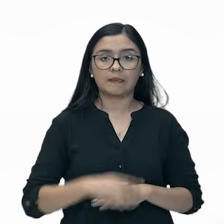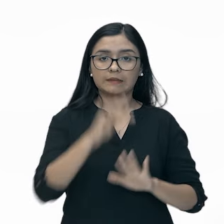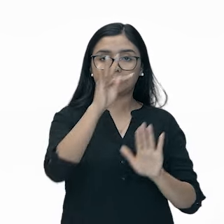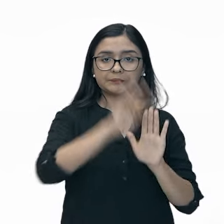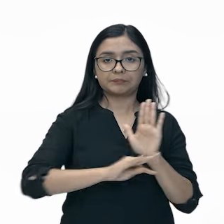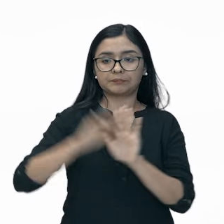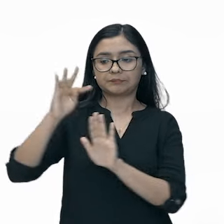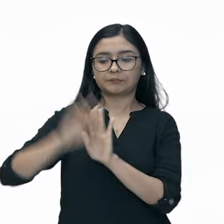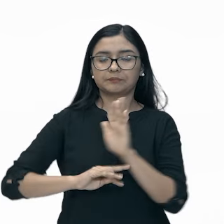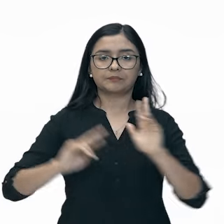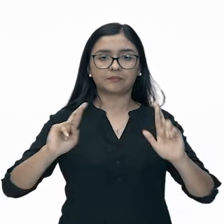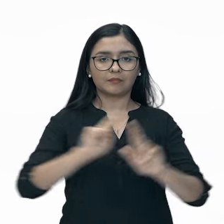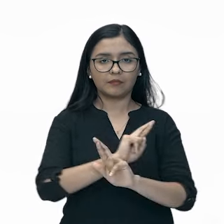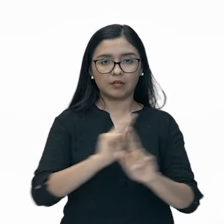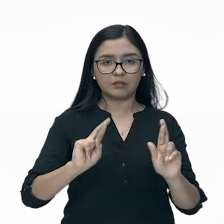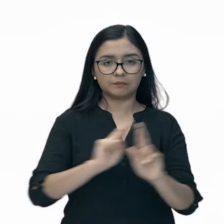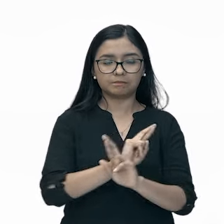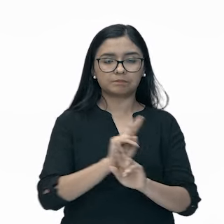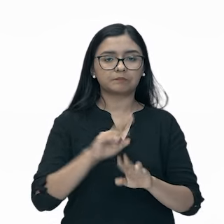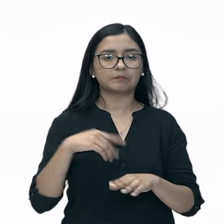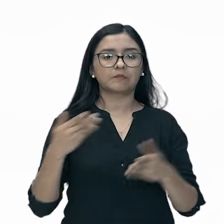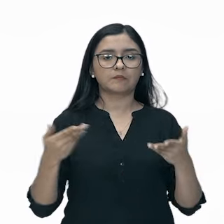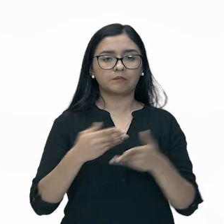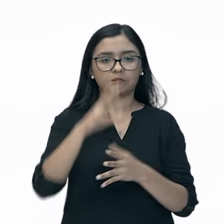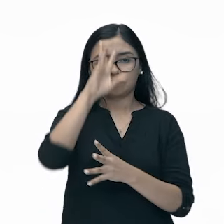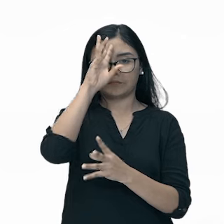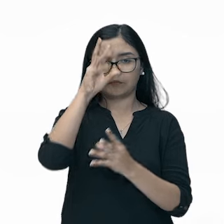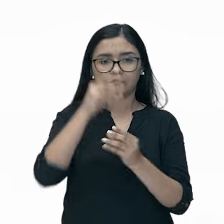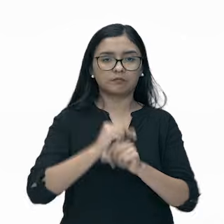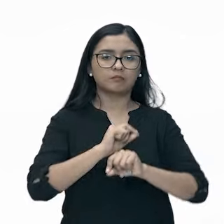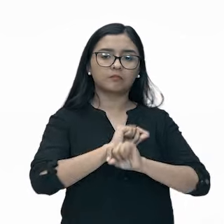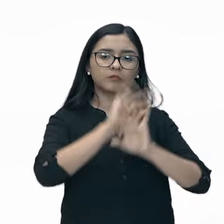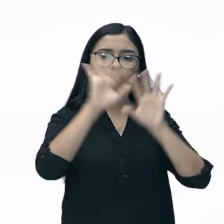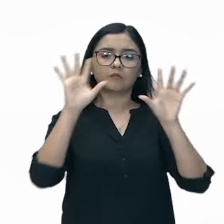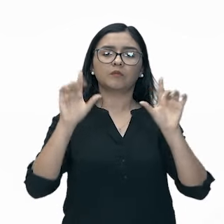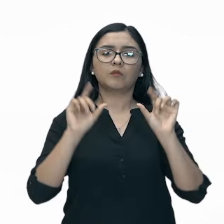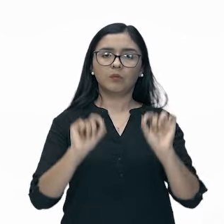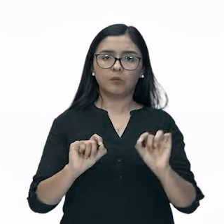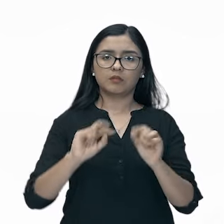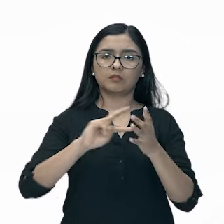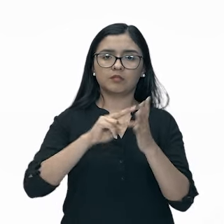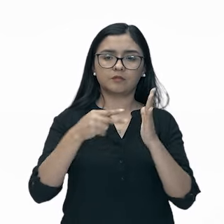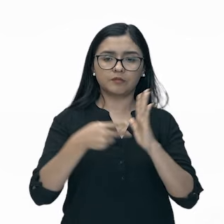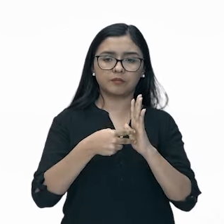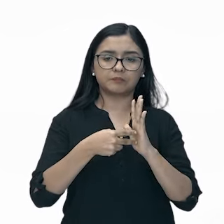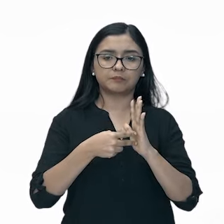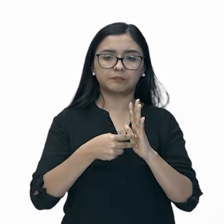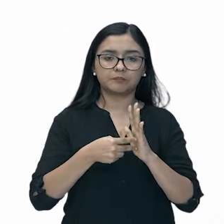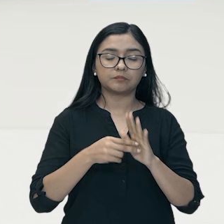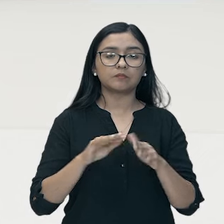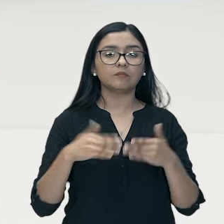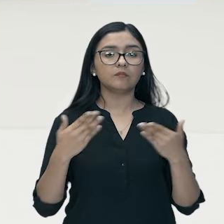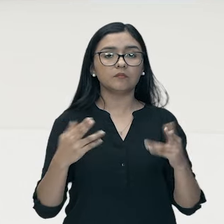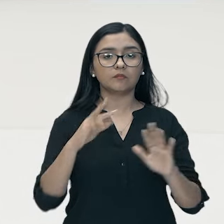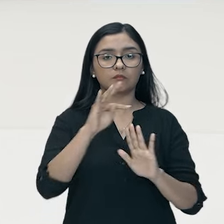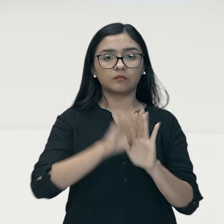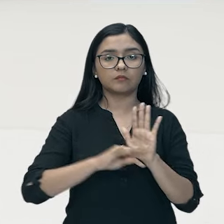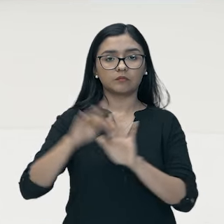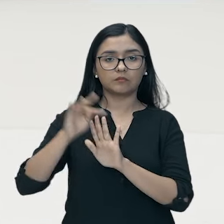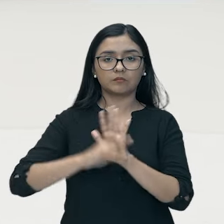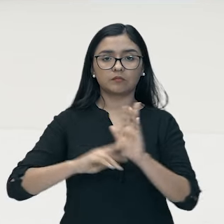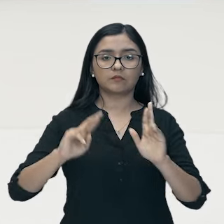intertextualidade E é isso que nós vamos entender agora o que de fato é a intertextualidade então a intertextualidade é o